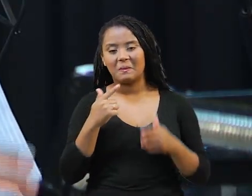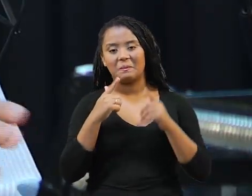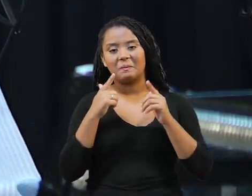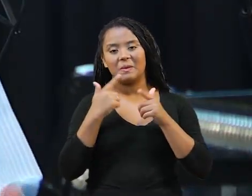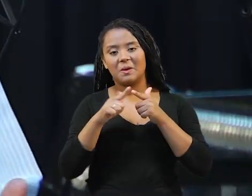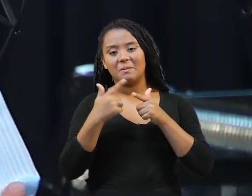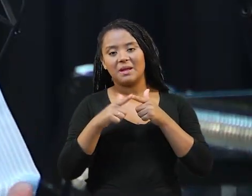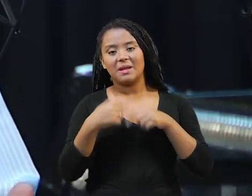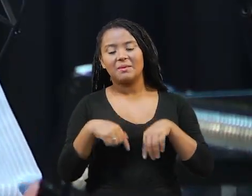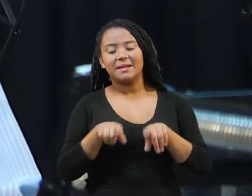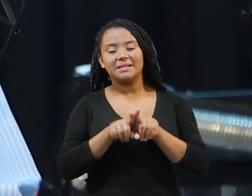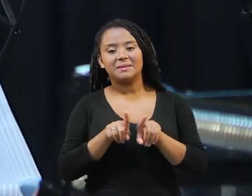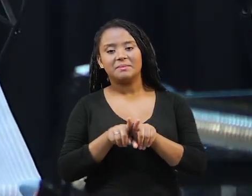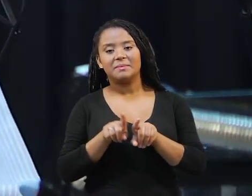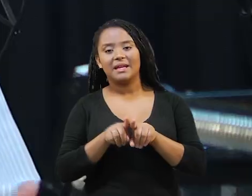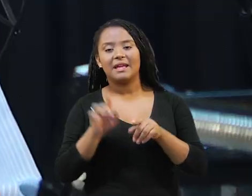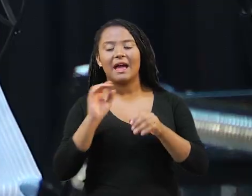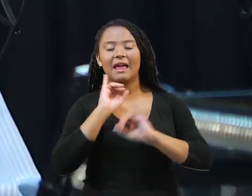que a mídia também, a